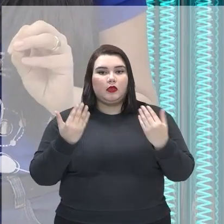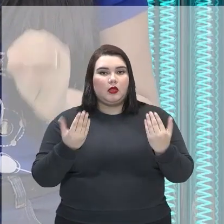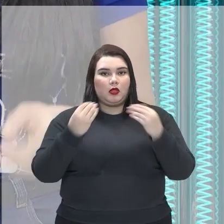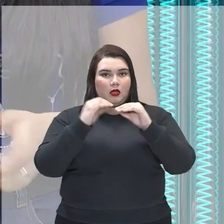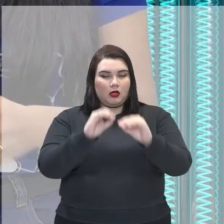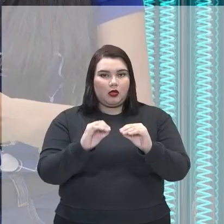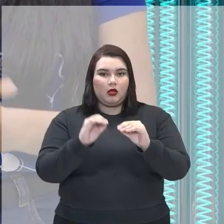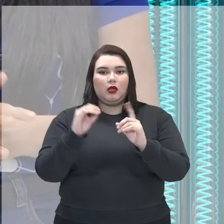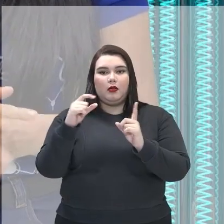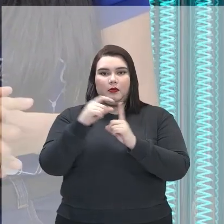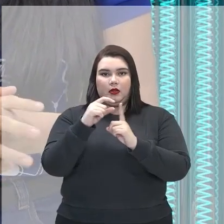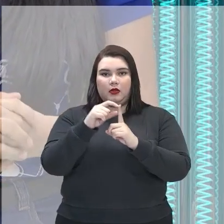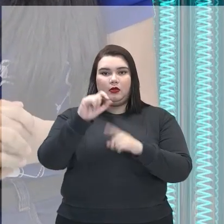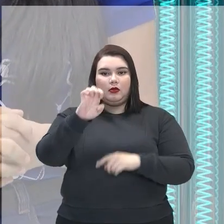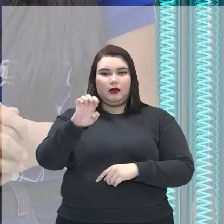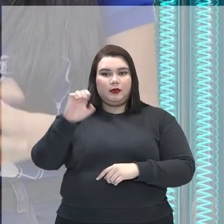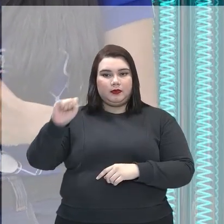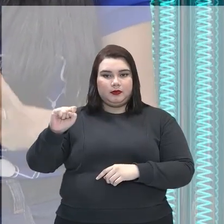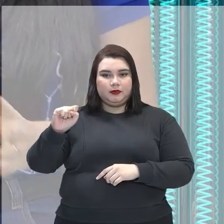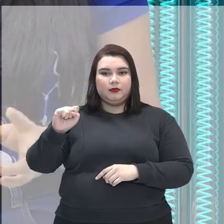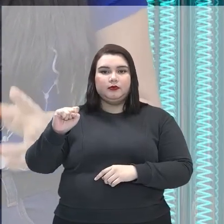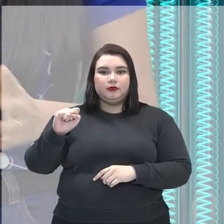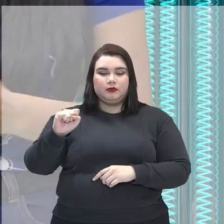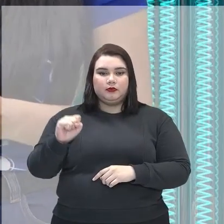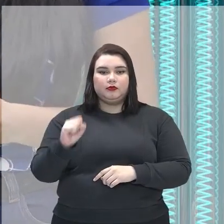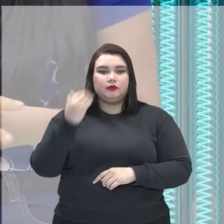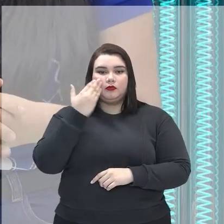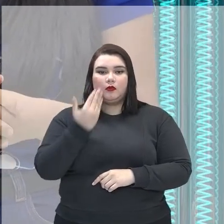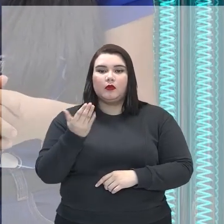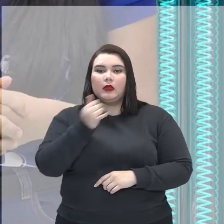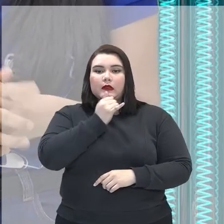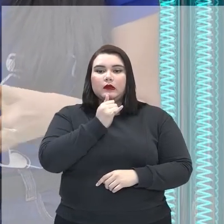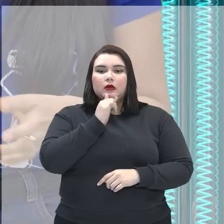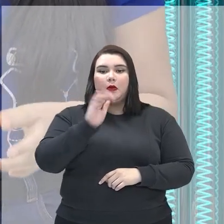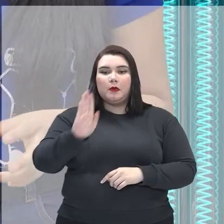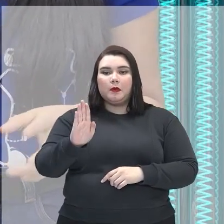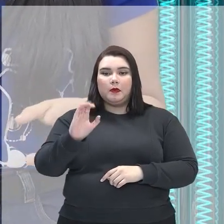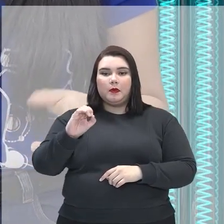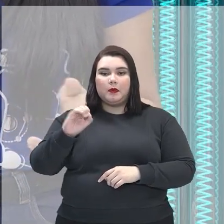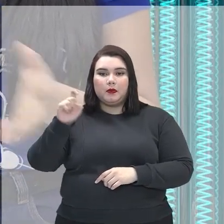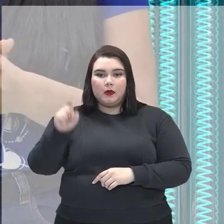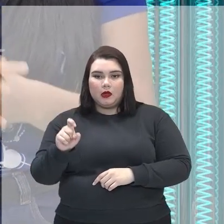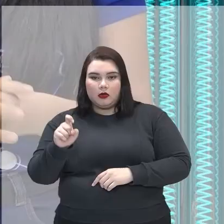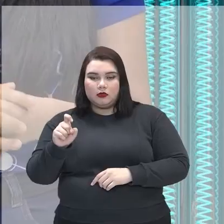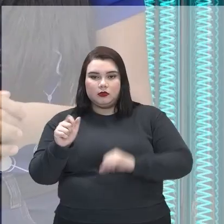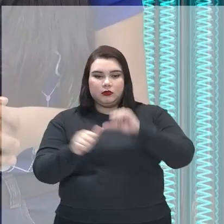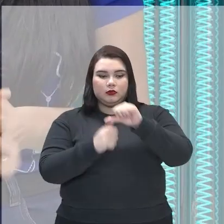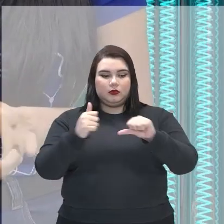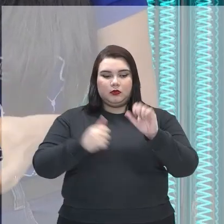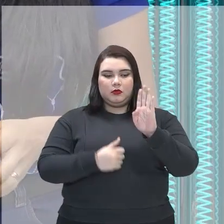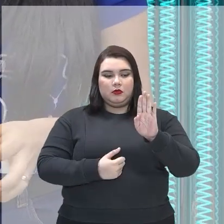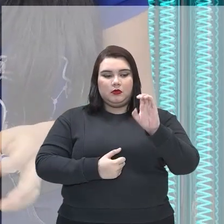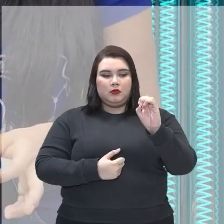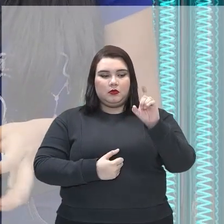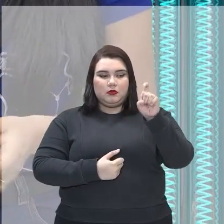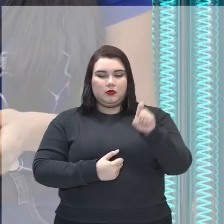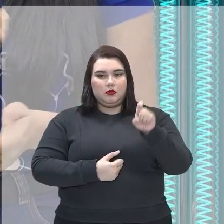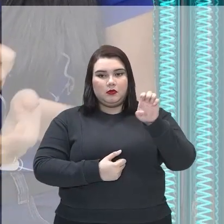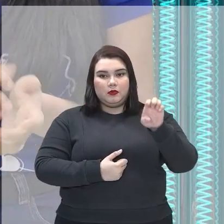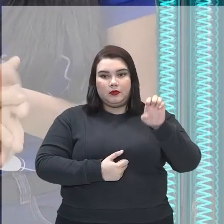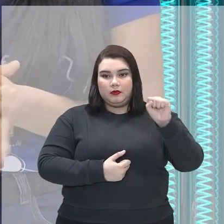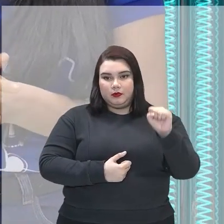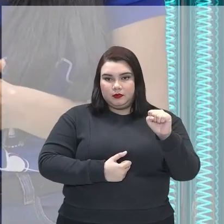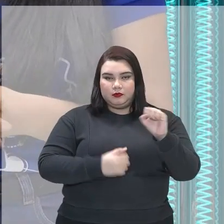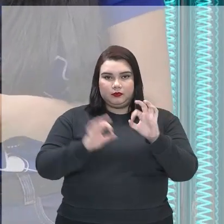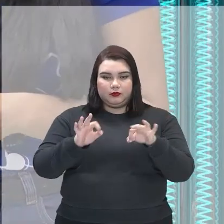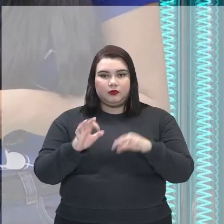só o S, eu acrescento o ES, como foi o exemplo de box. Box, boxes, ok? Mas tem